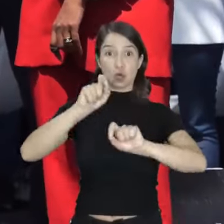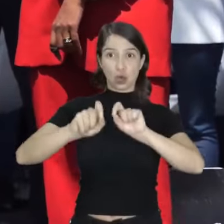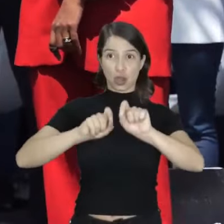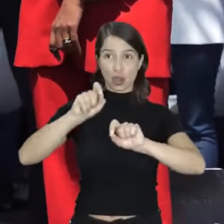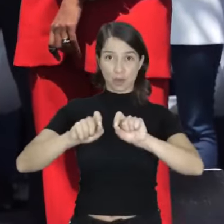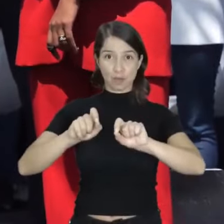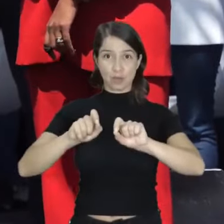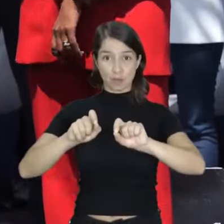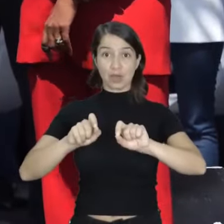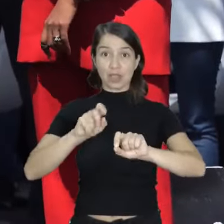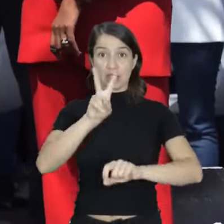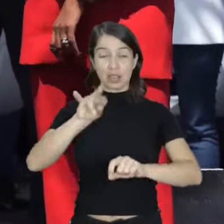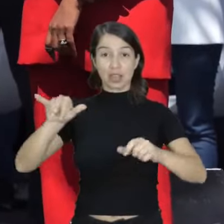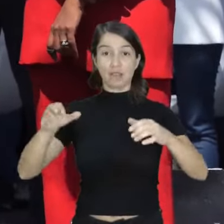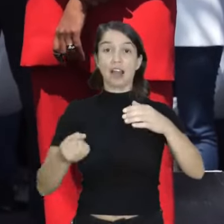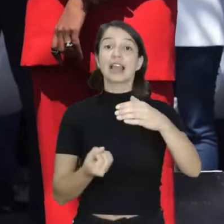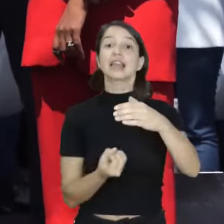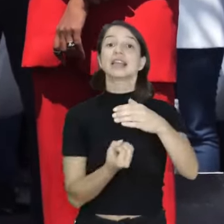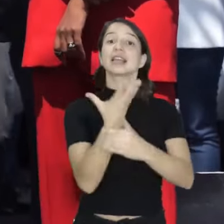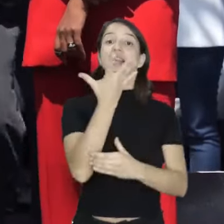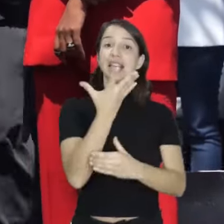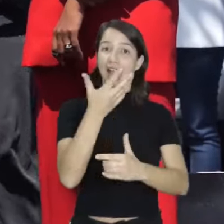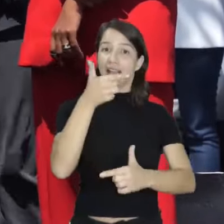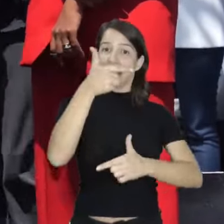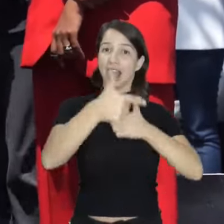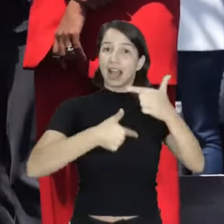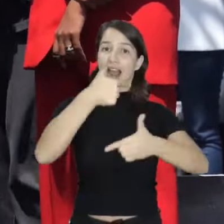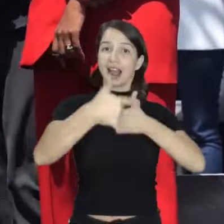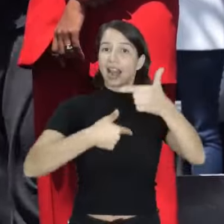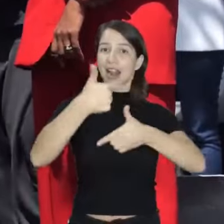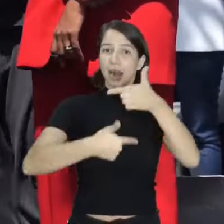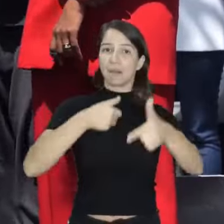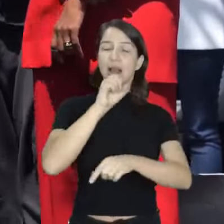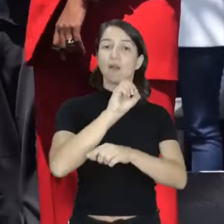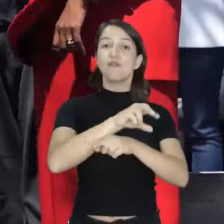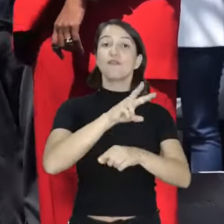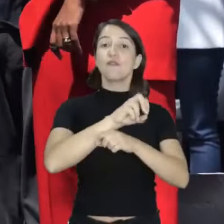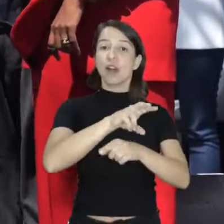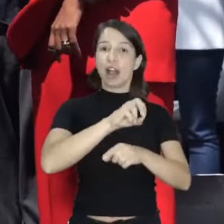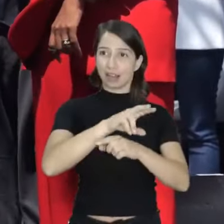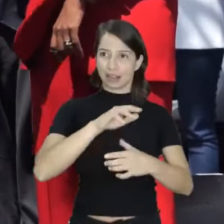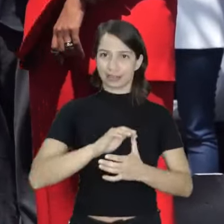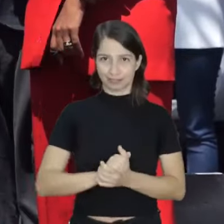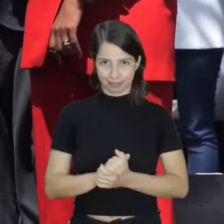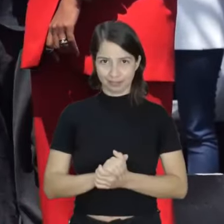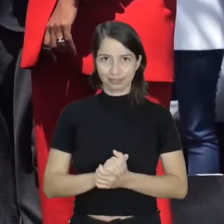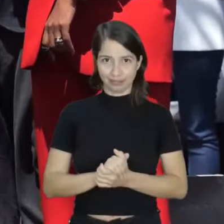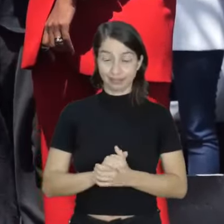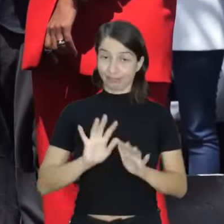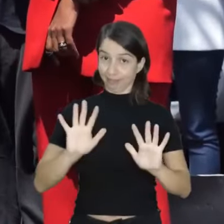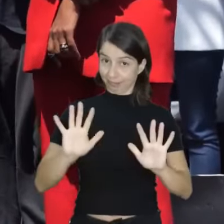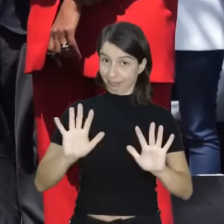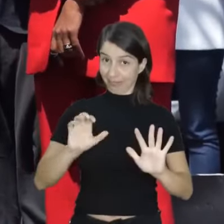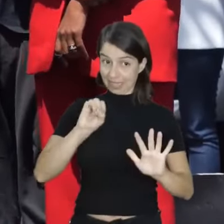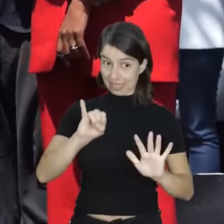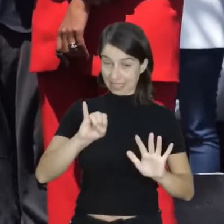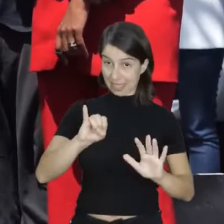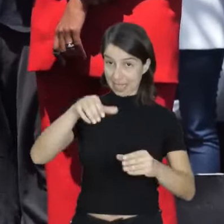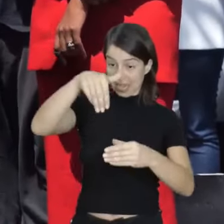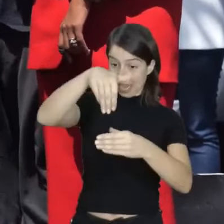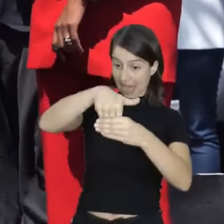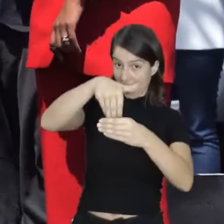Ou seja, essas eleições demorar um pouco mais, é capaz dele oferecer